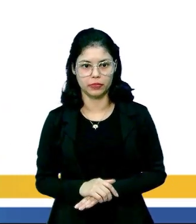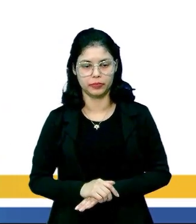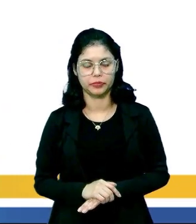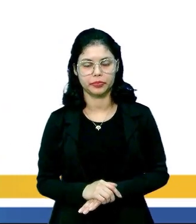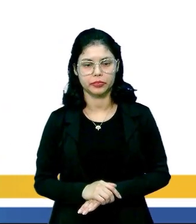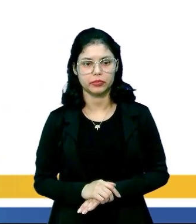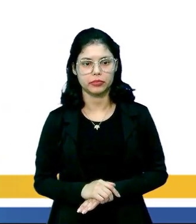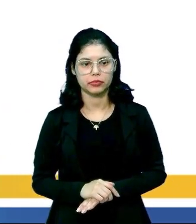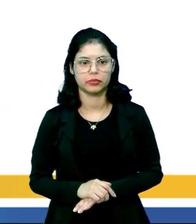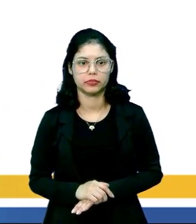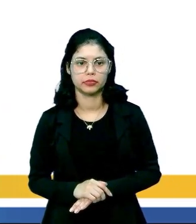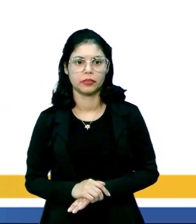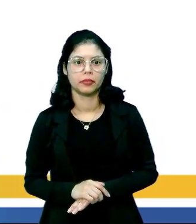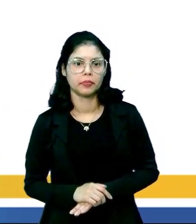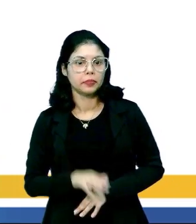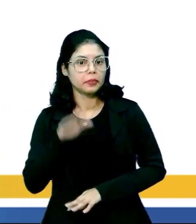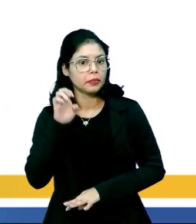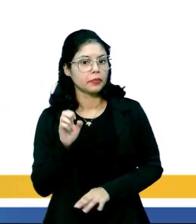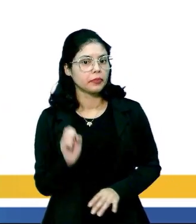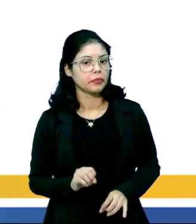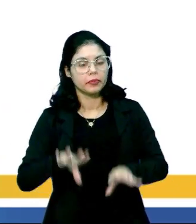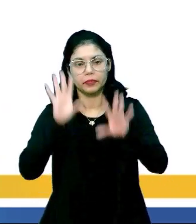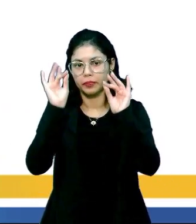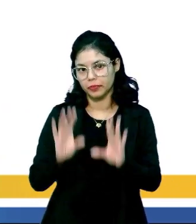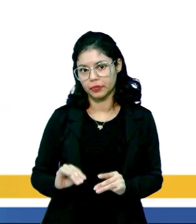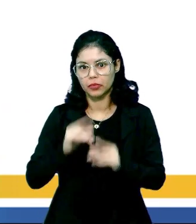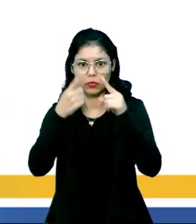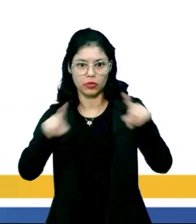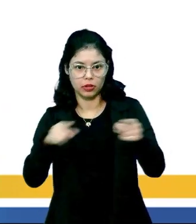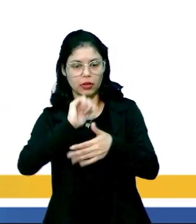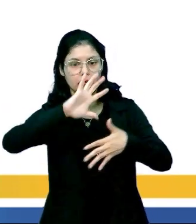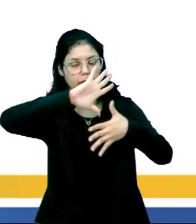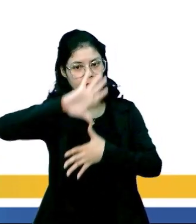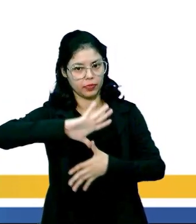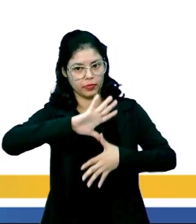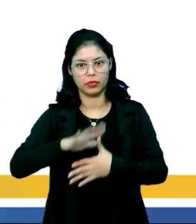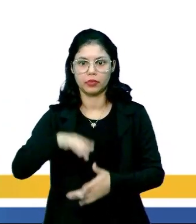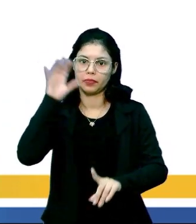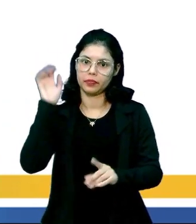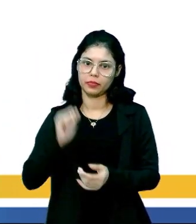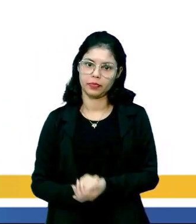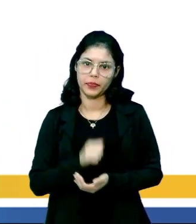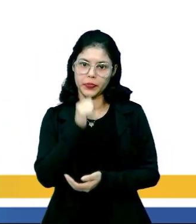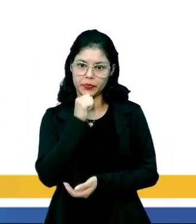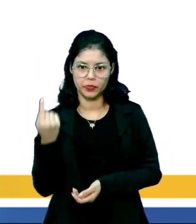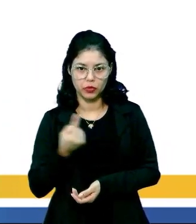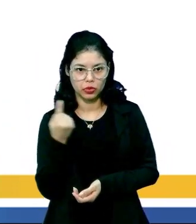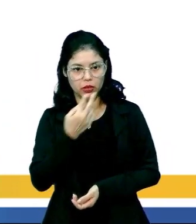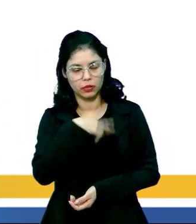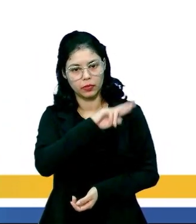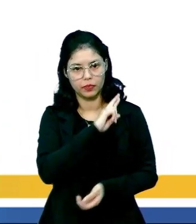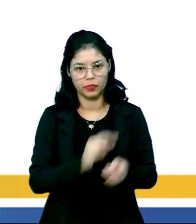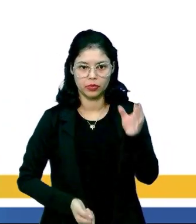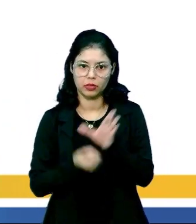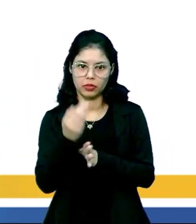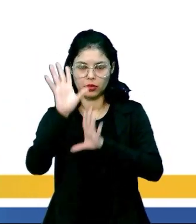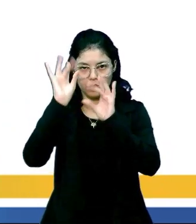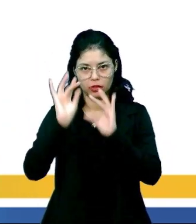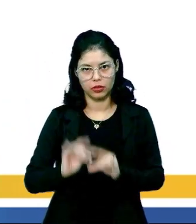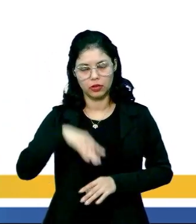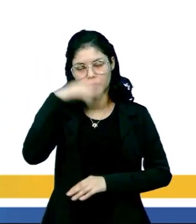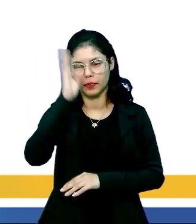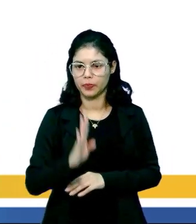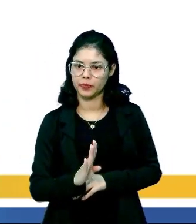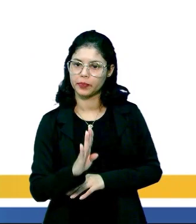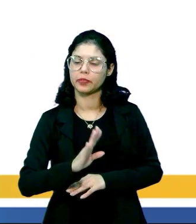últimos anos e na letra e os estilos musicais americanos foram unicamente responsáveis